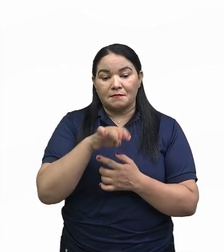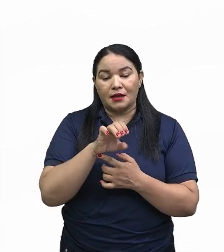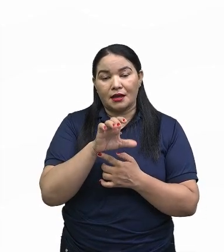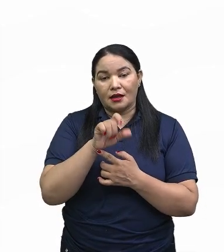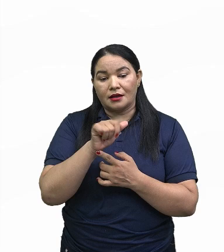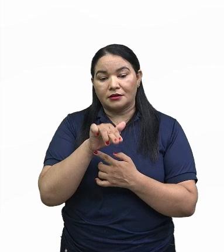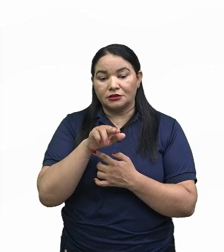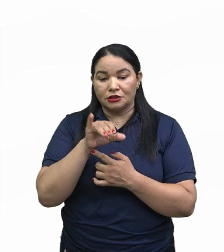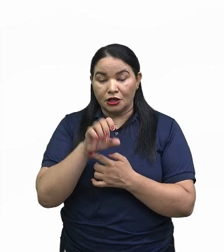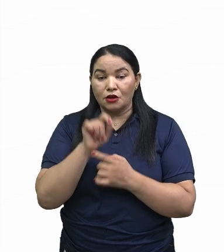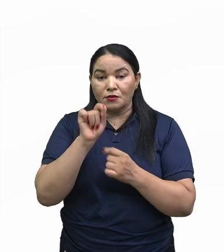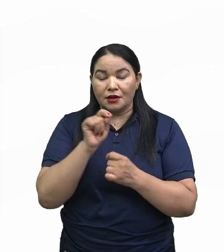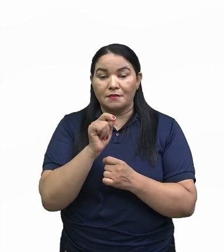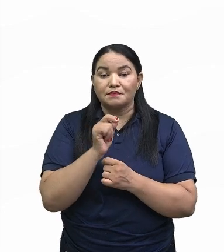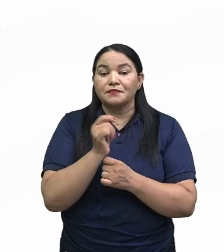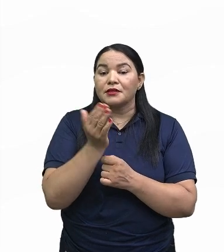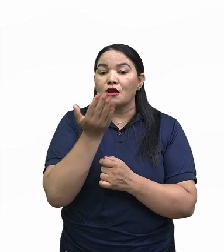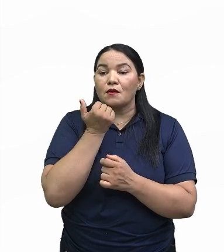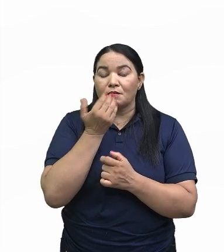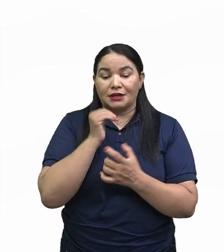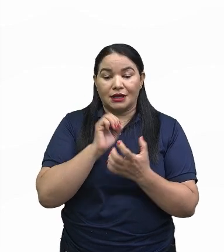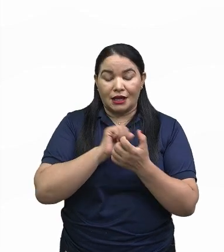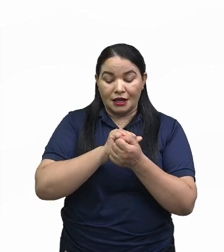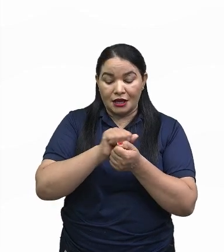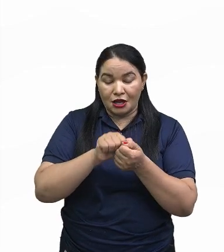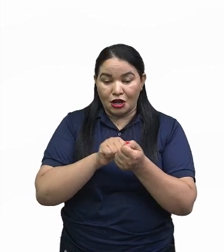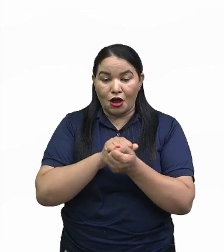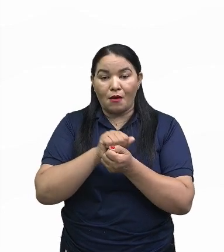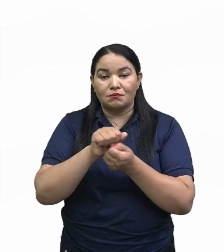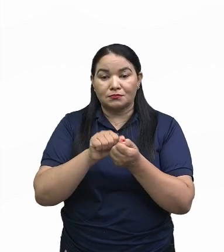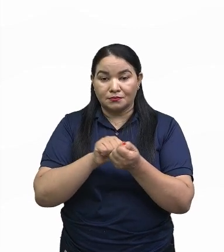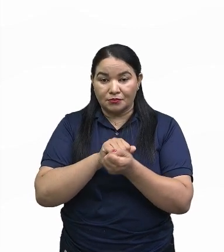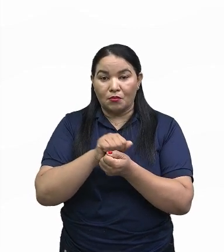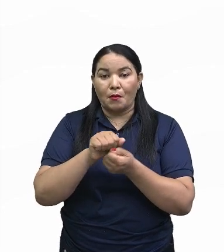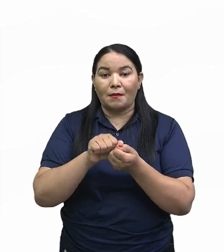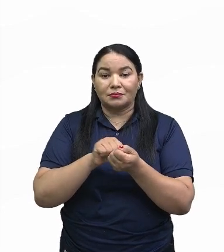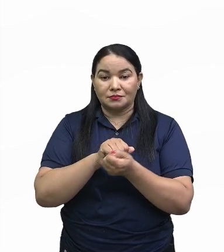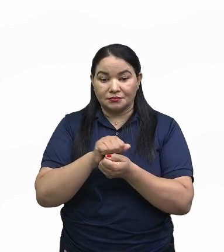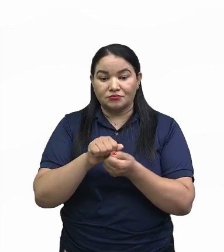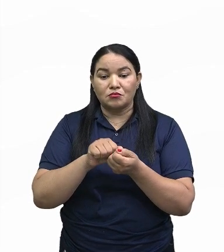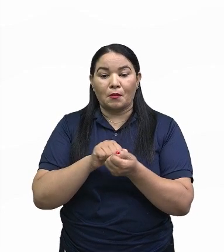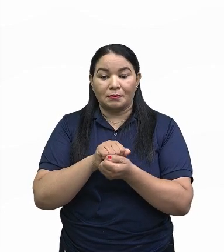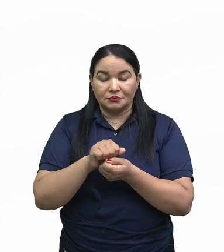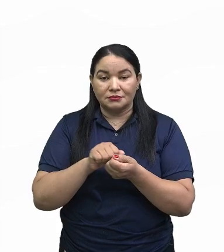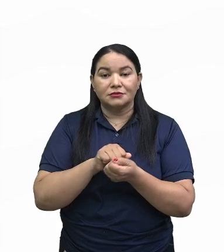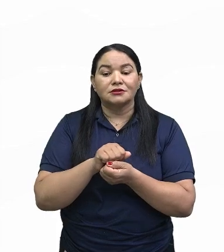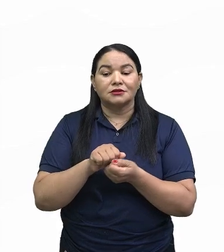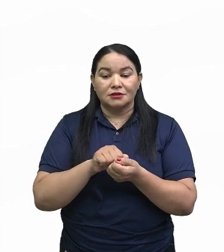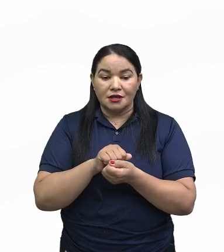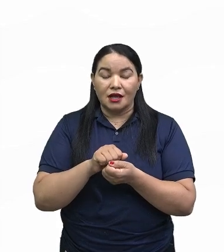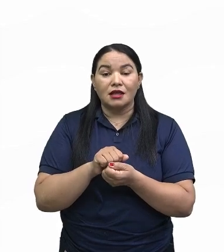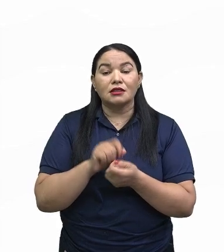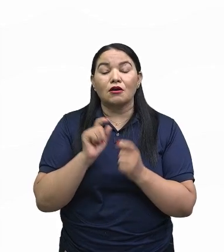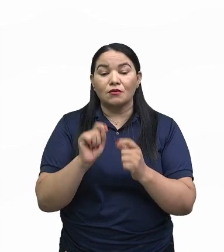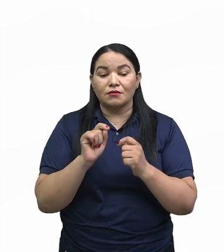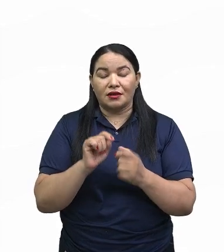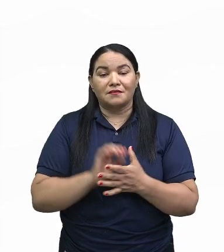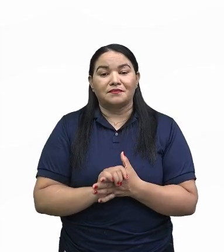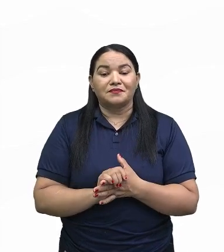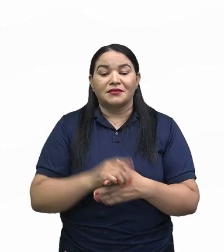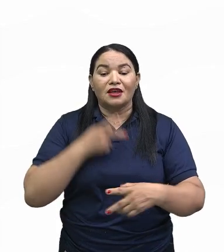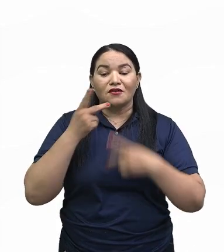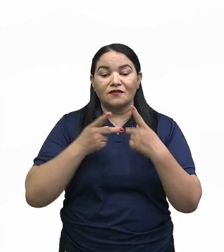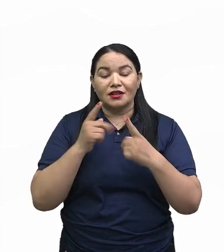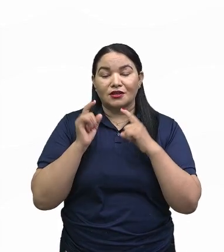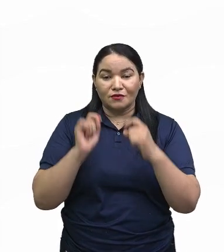quebra física dos alimentos através da mastigação e dos movimentos peristálticos, né? Então a gente diz que essa